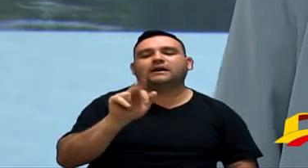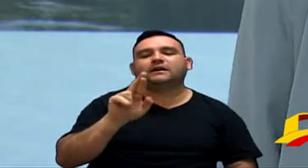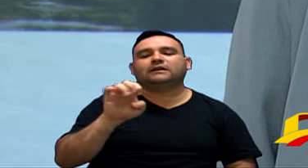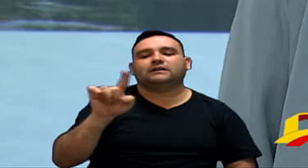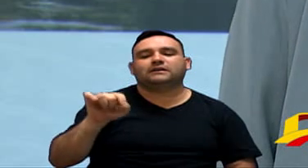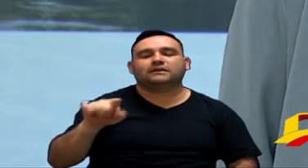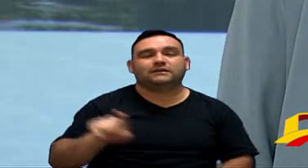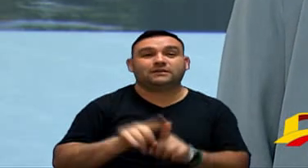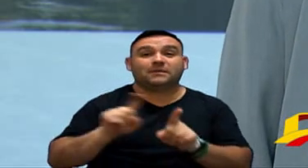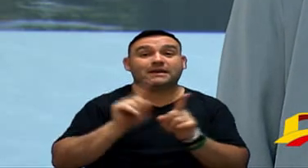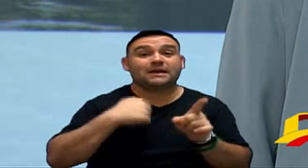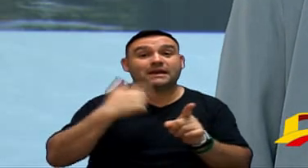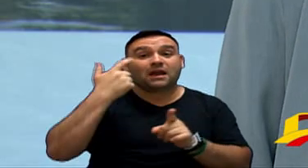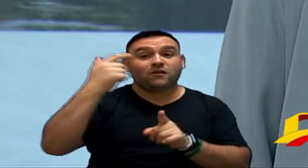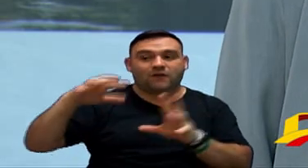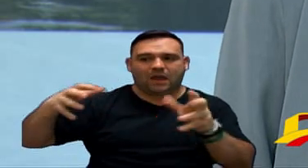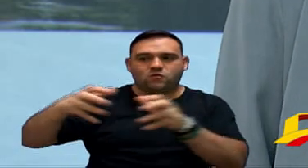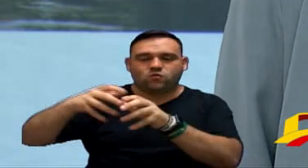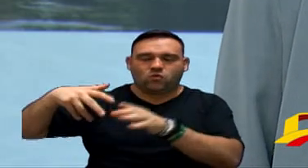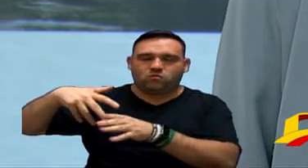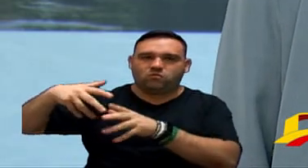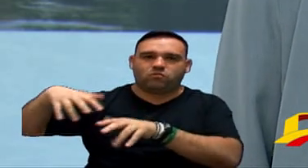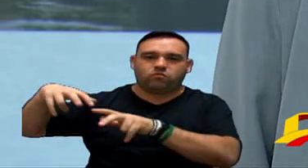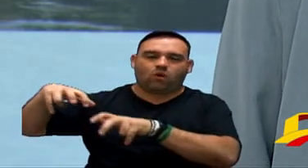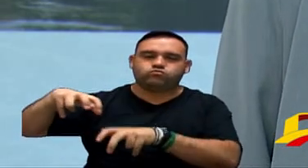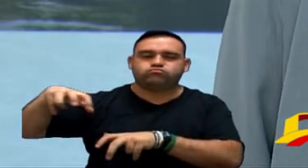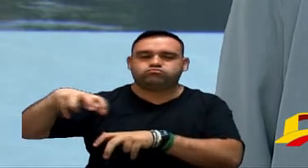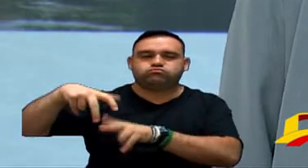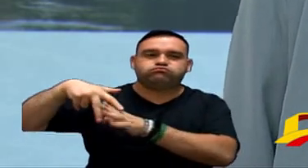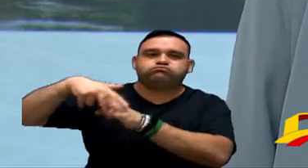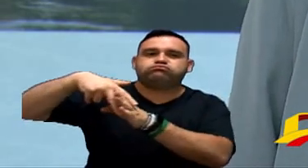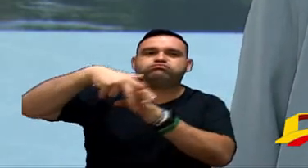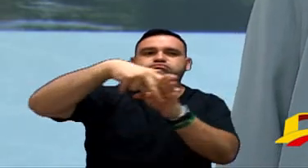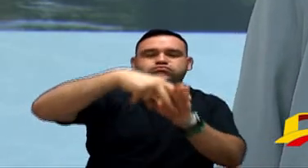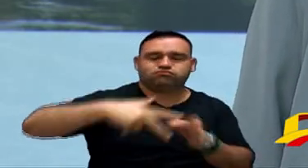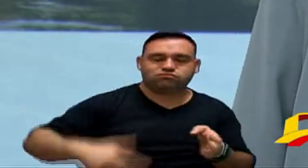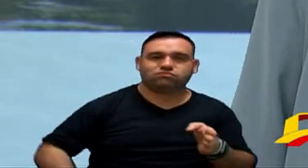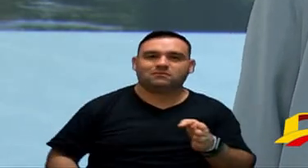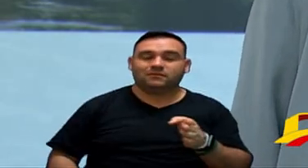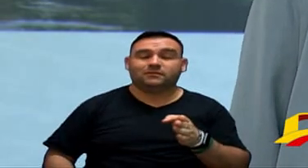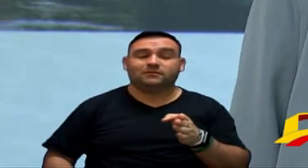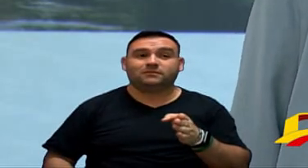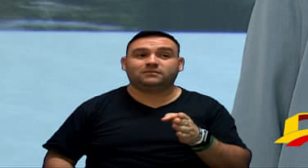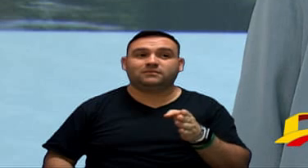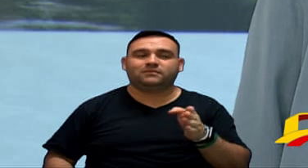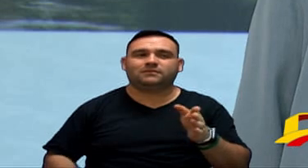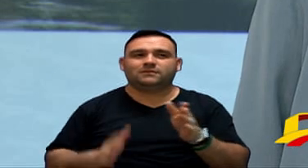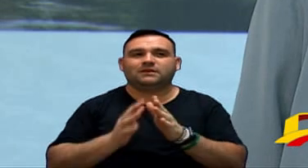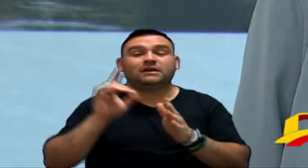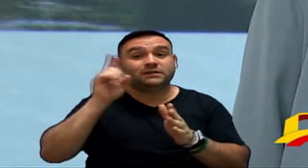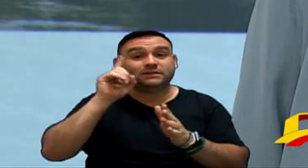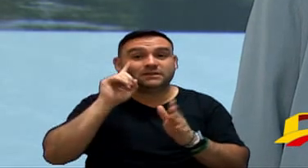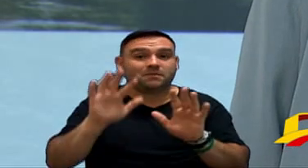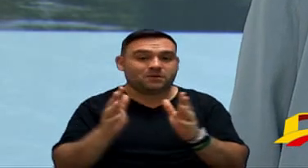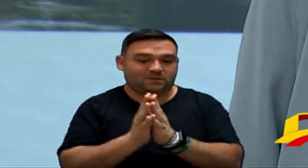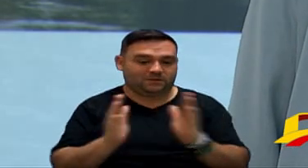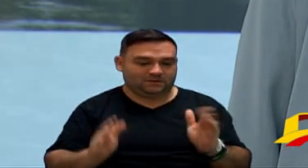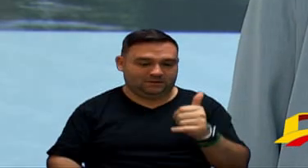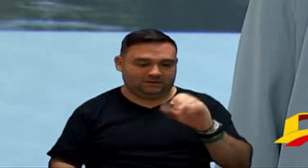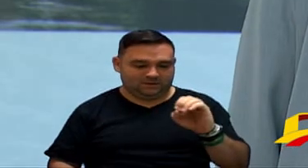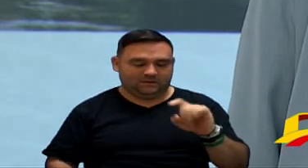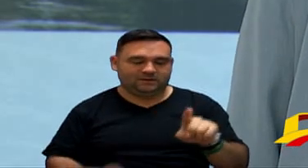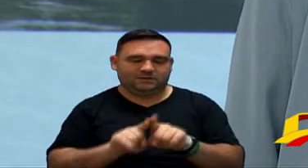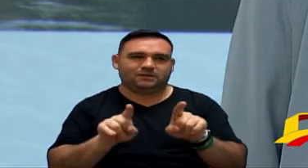acompanhando a saída da tropeada paulista não é aqui durante 10 dias vai